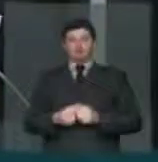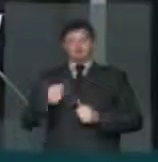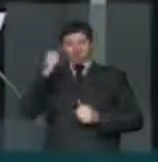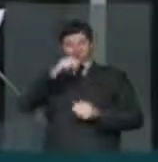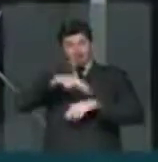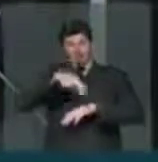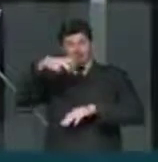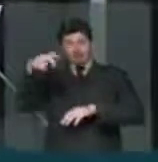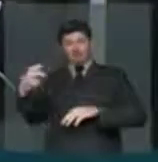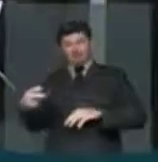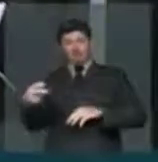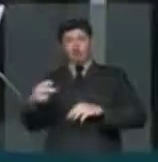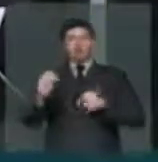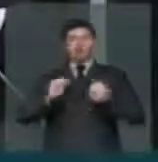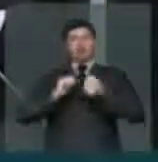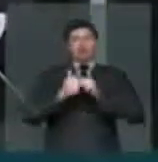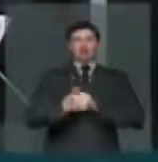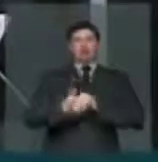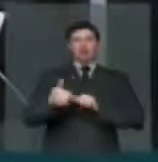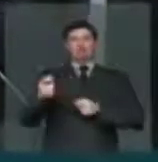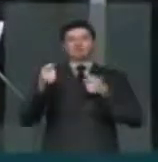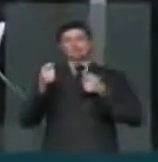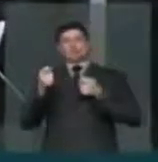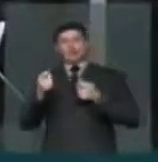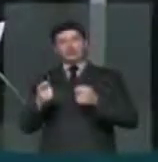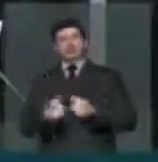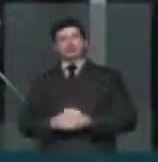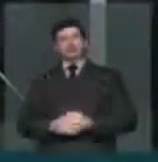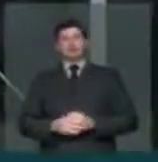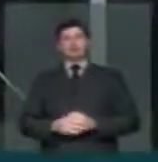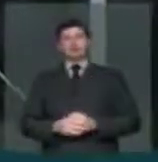saltadora, atleta, que estava procurando